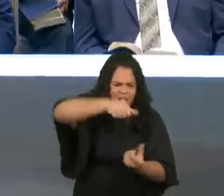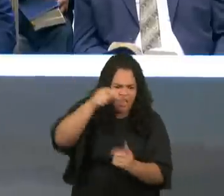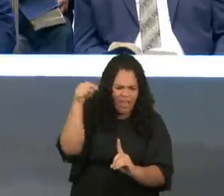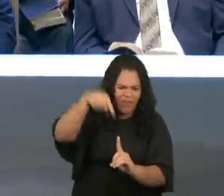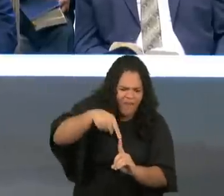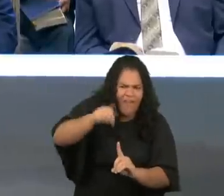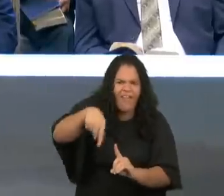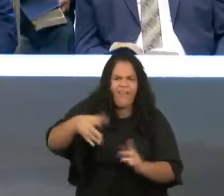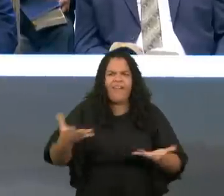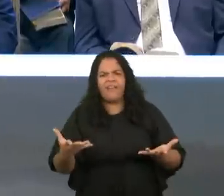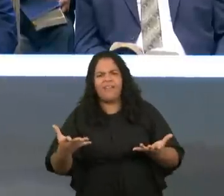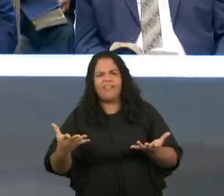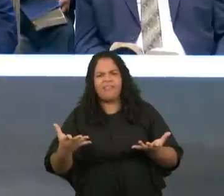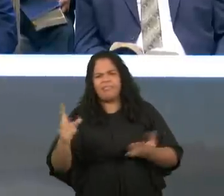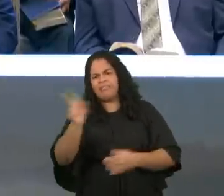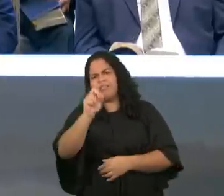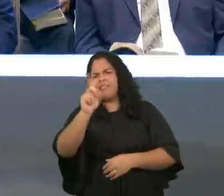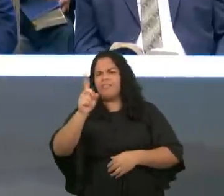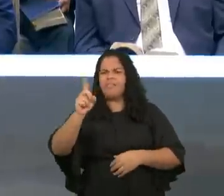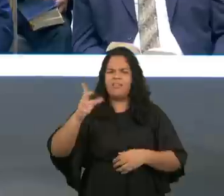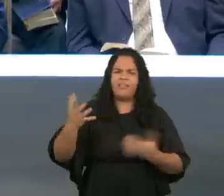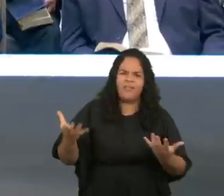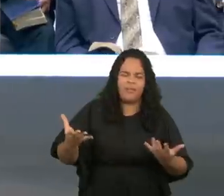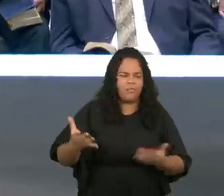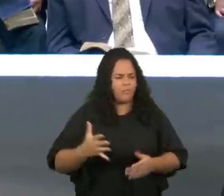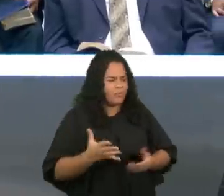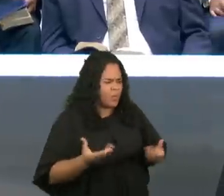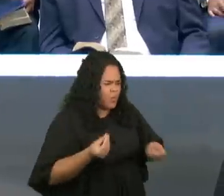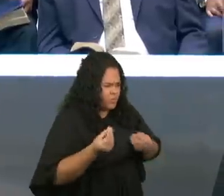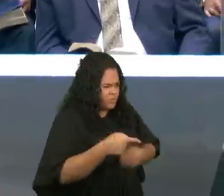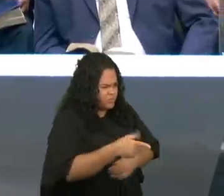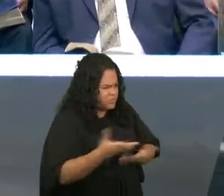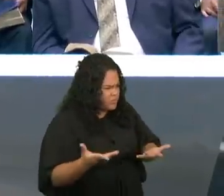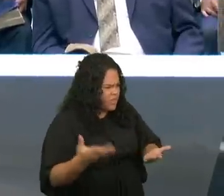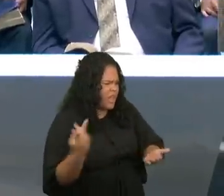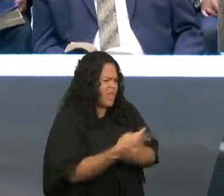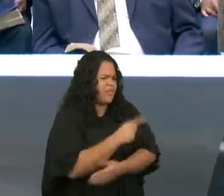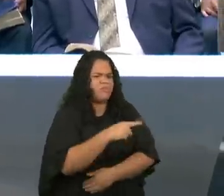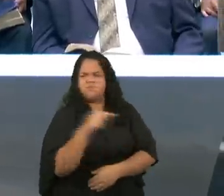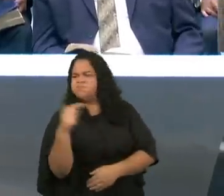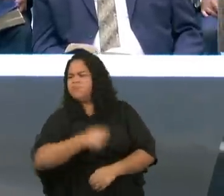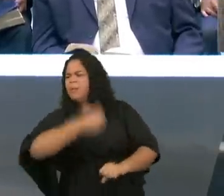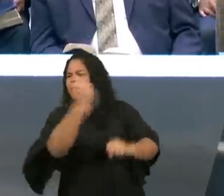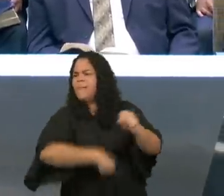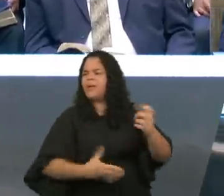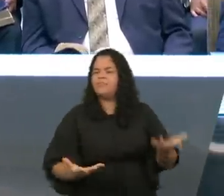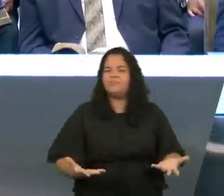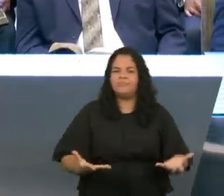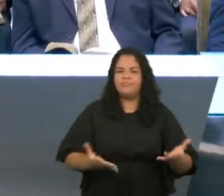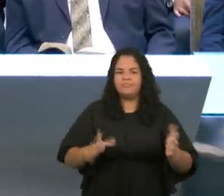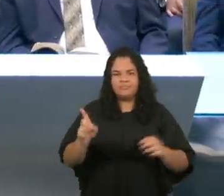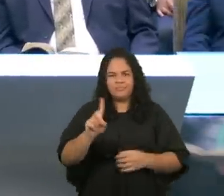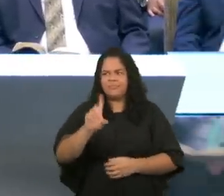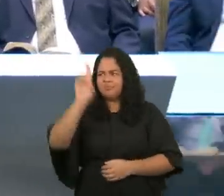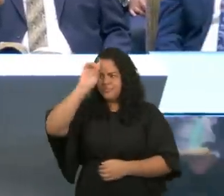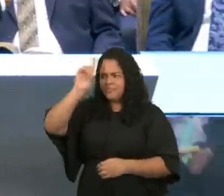esse camarada. Gente, escuta, ele deixou escrito, é o